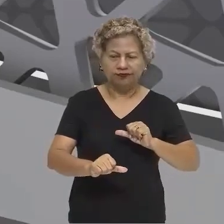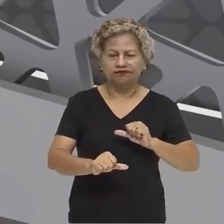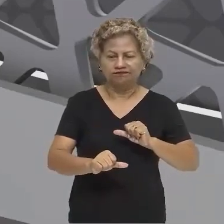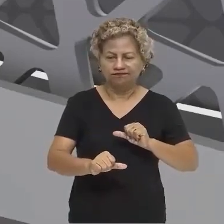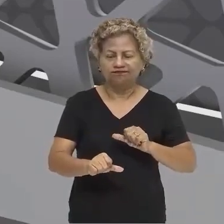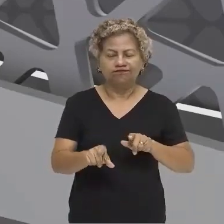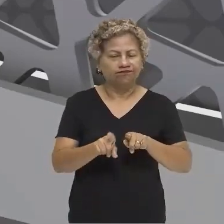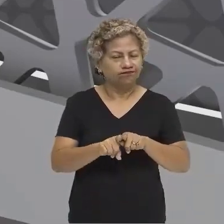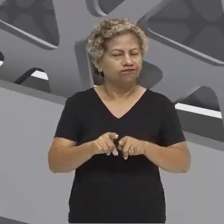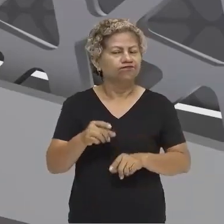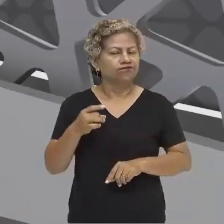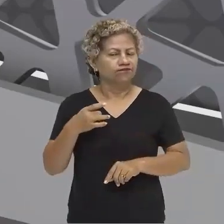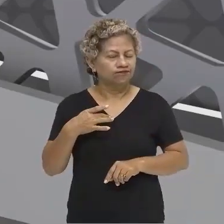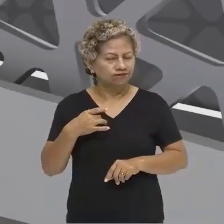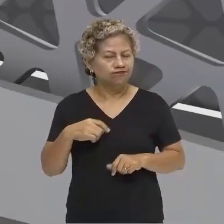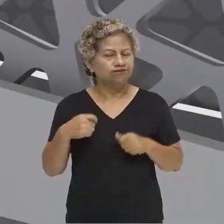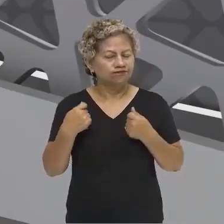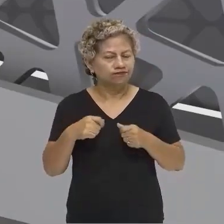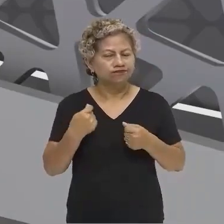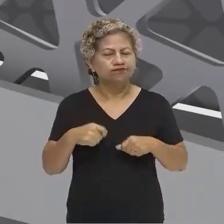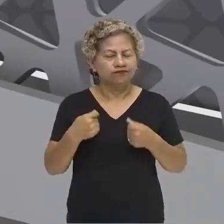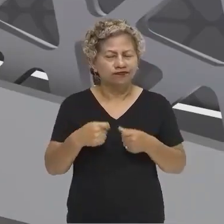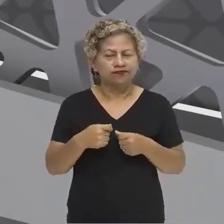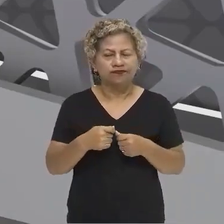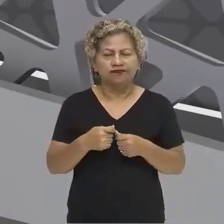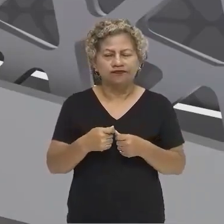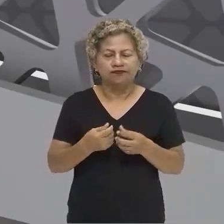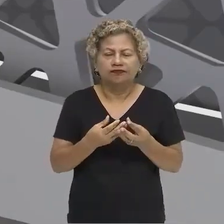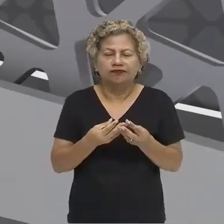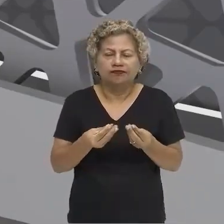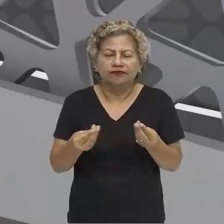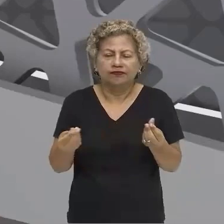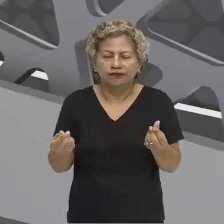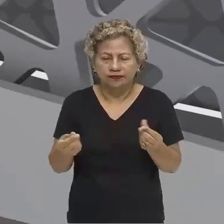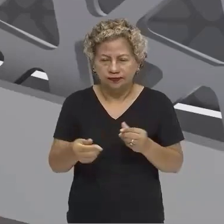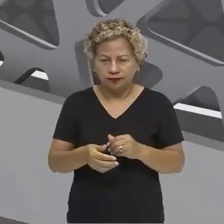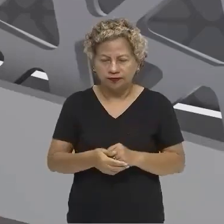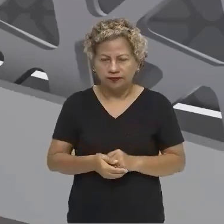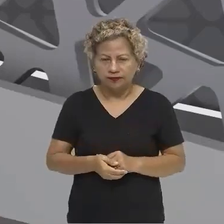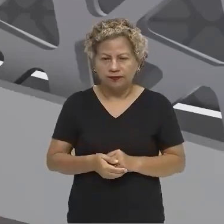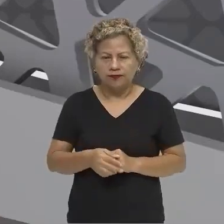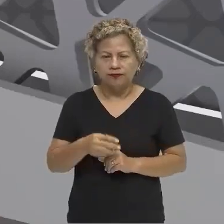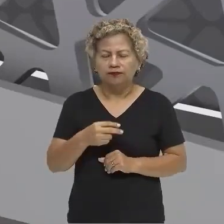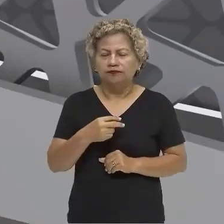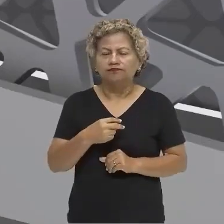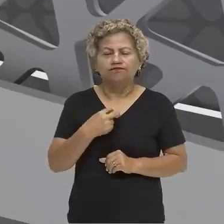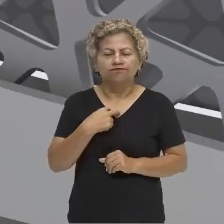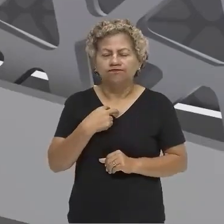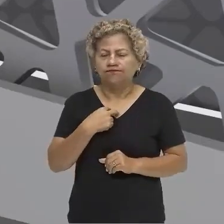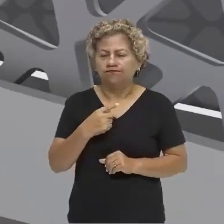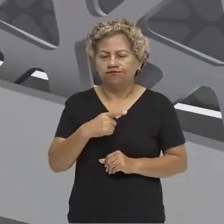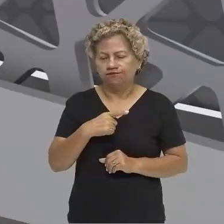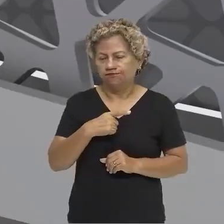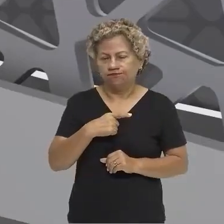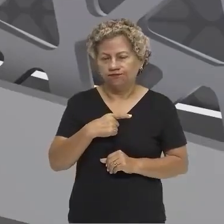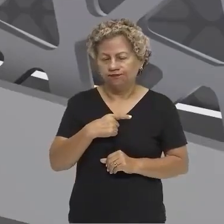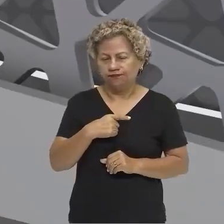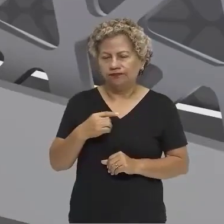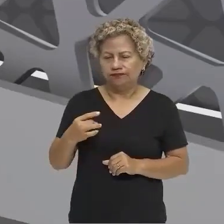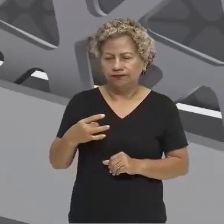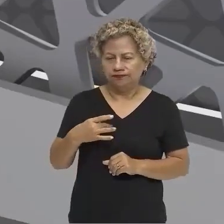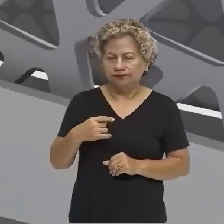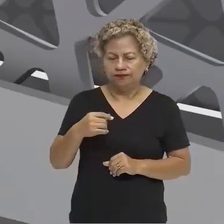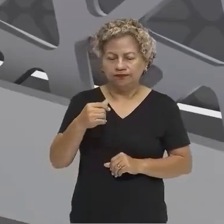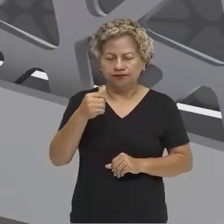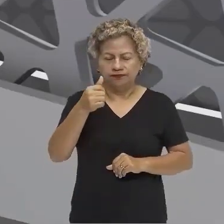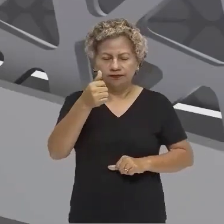temos que tentar eliminar. E nós não temos que ter medo também da avaliação dos outros. Às vezes, os